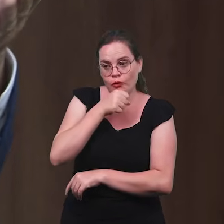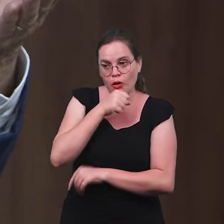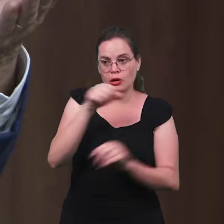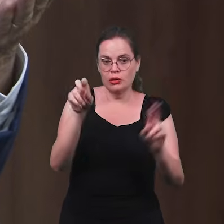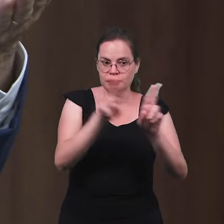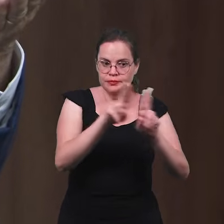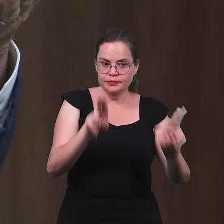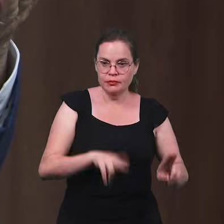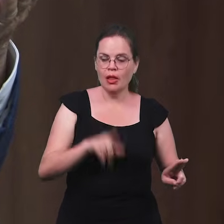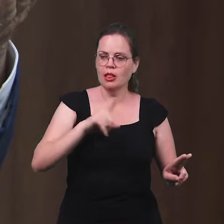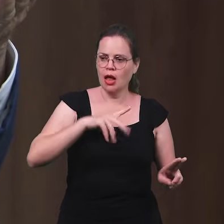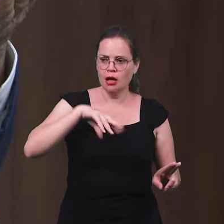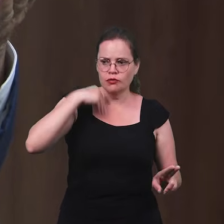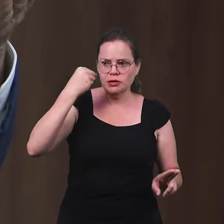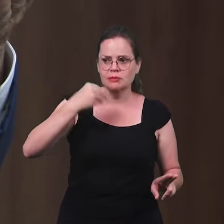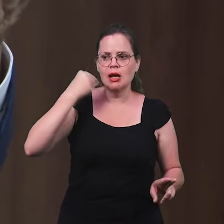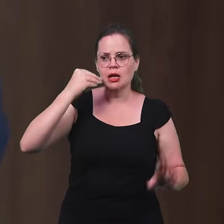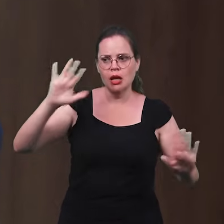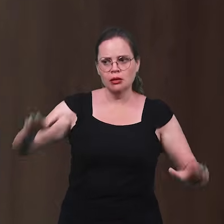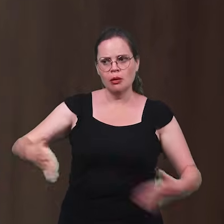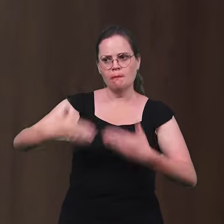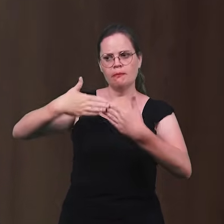teve uma experiência com Deus.